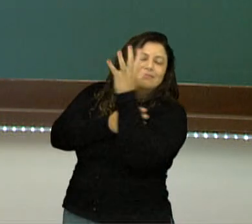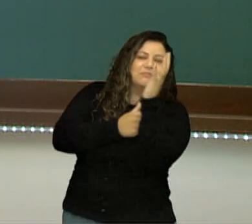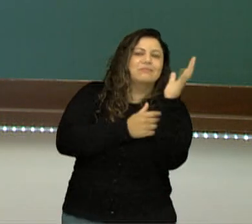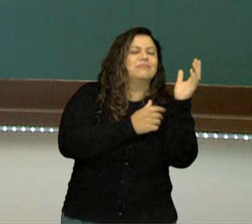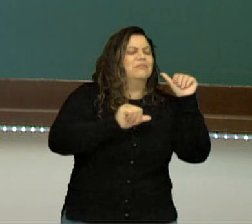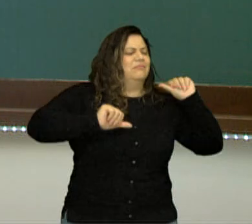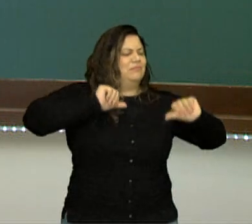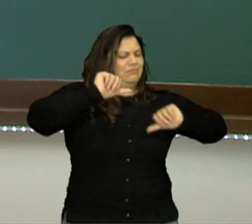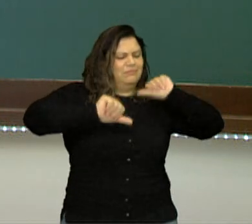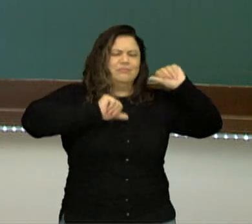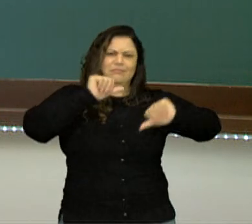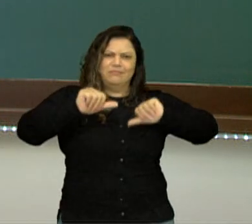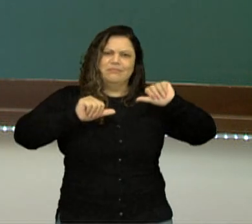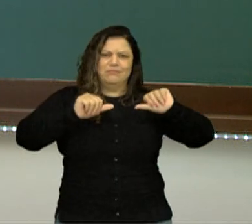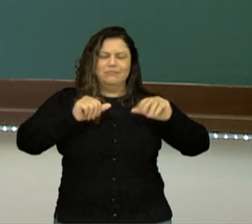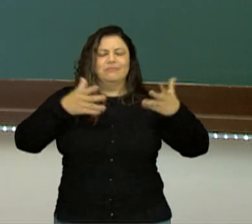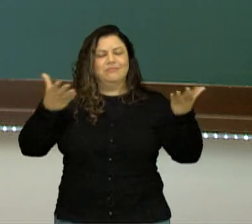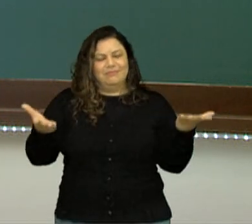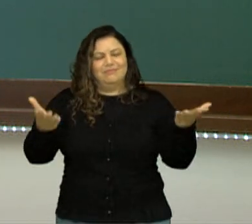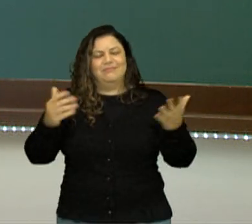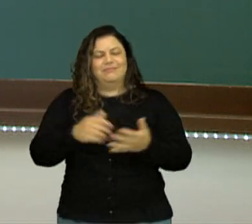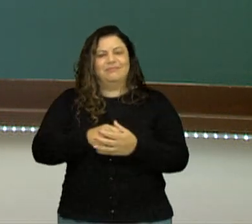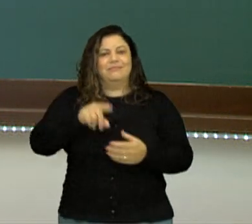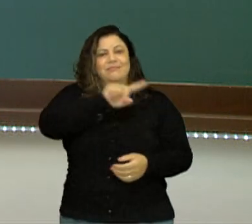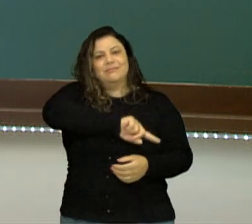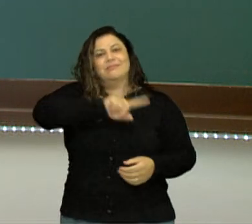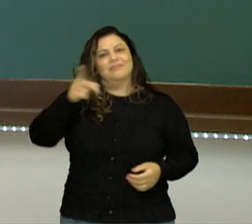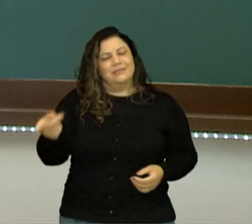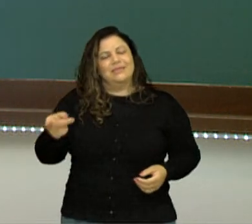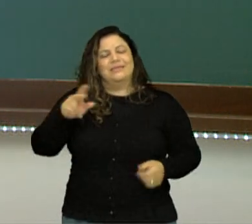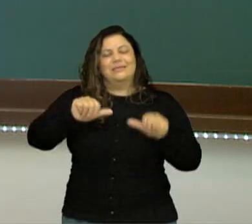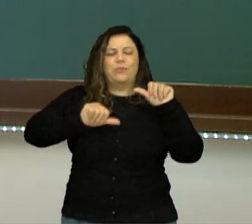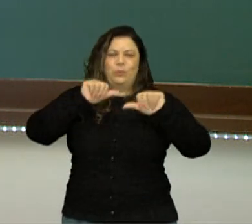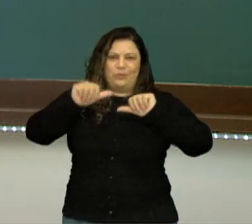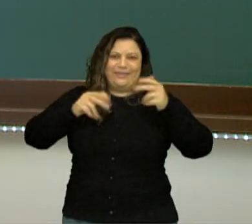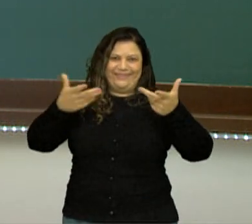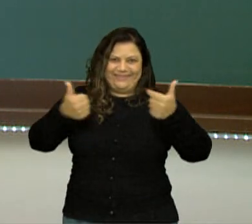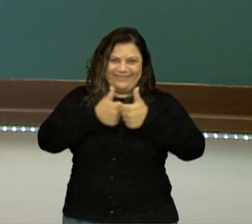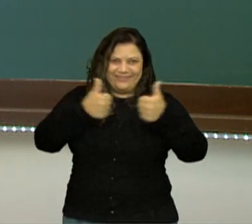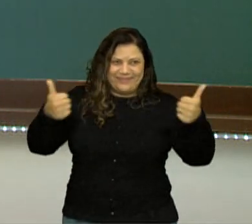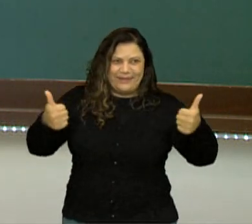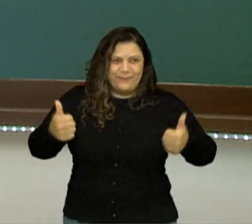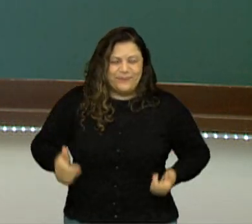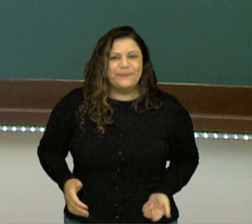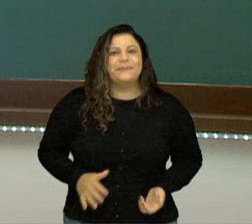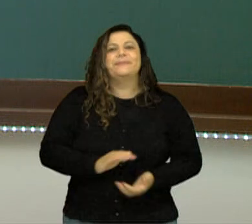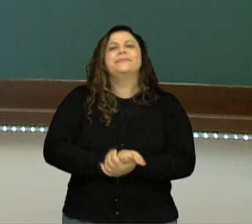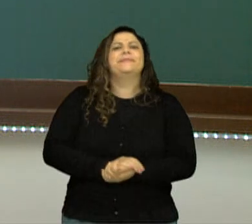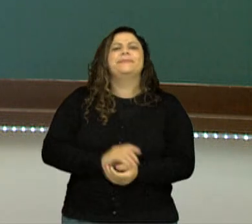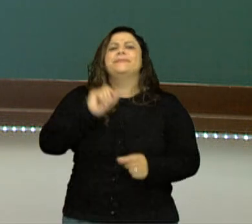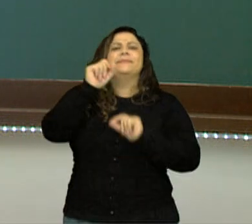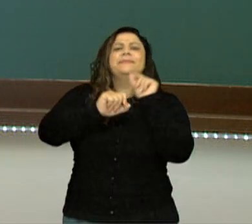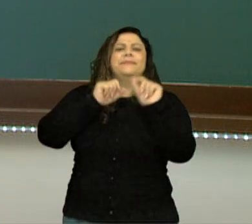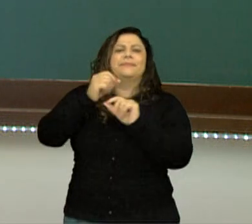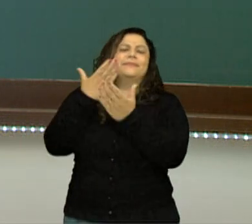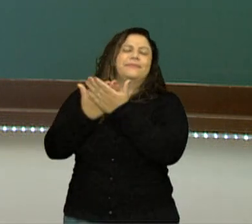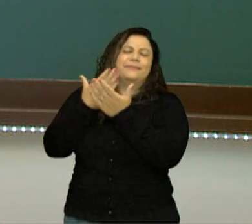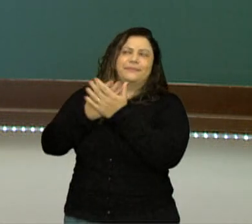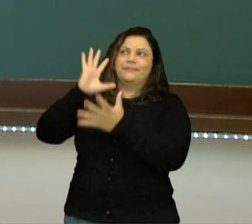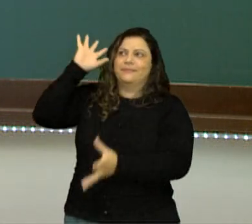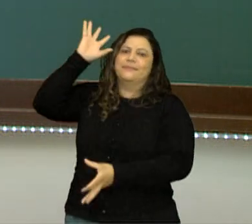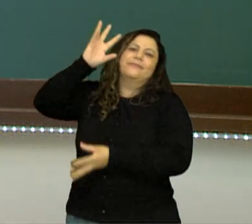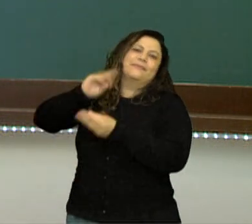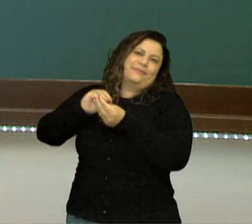uma voz passiva em voz ativa. Beleza? Boa, né? E aí, o que nós estudamos hoje? Vamos